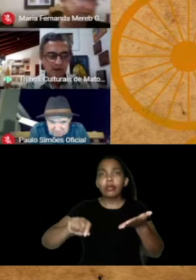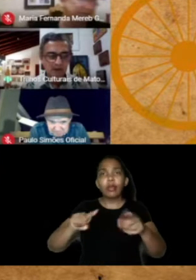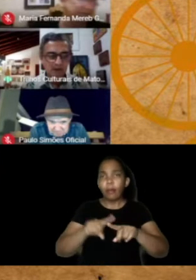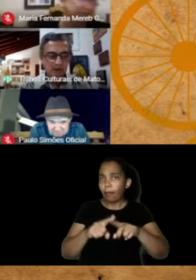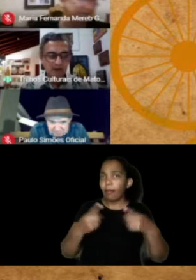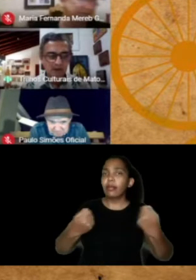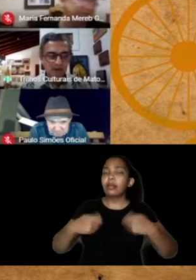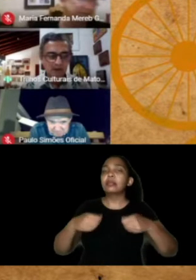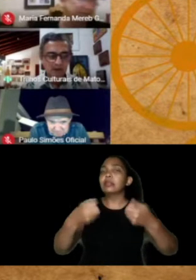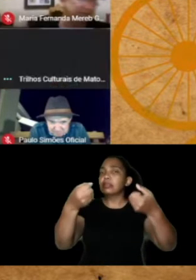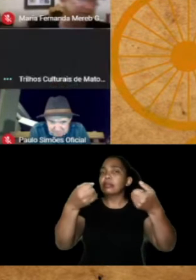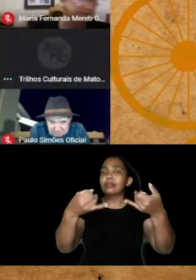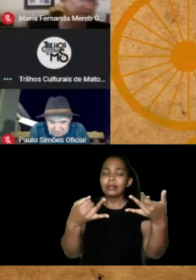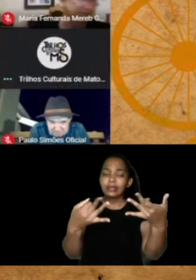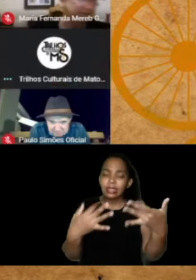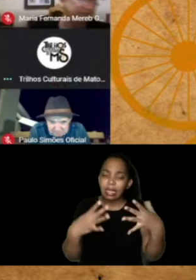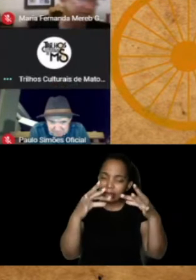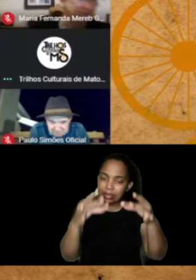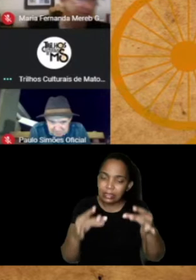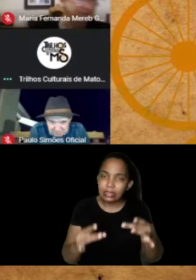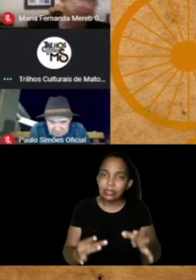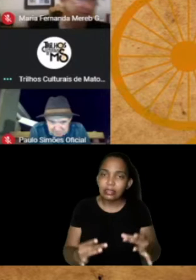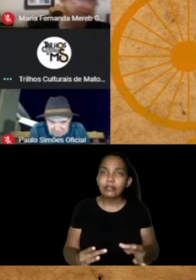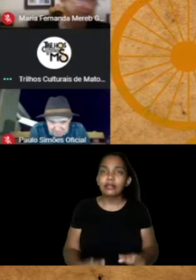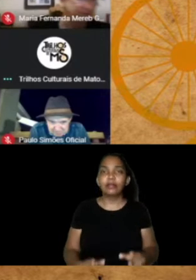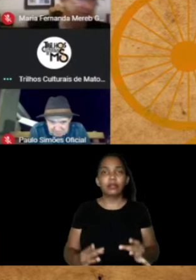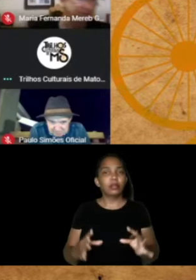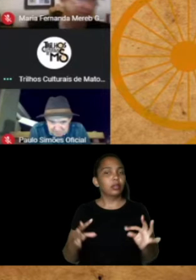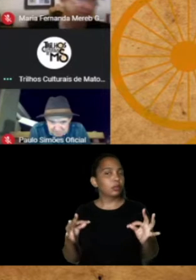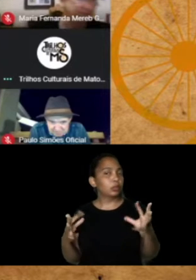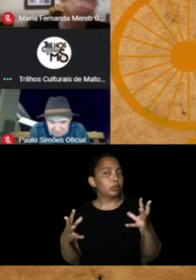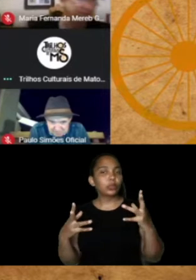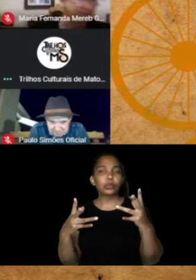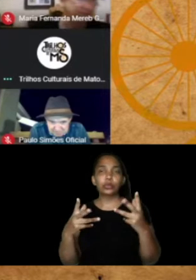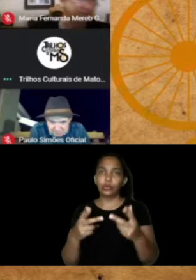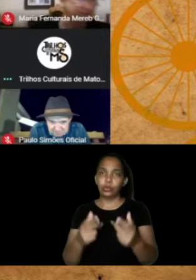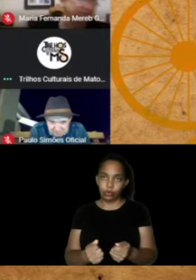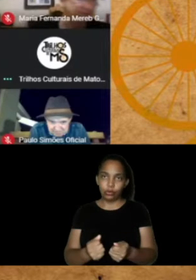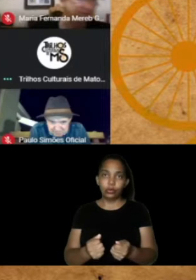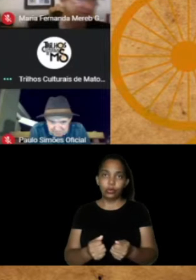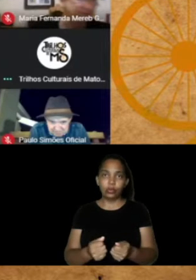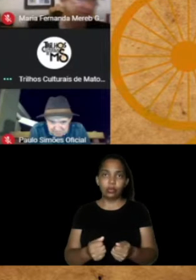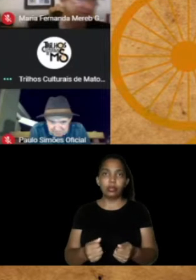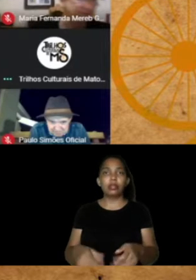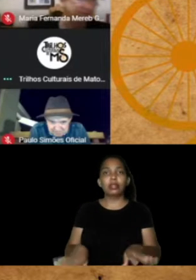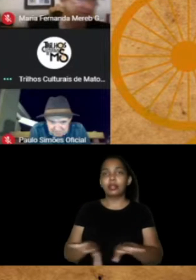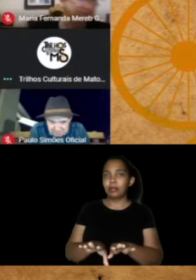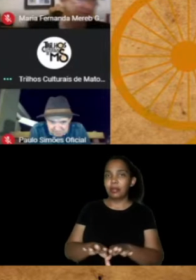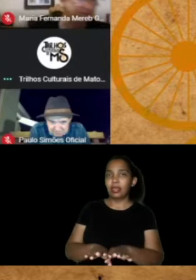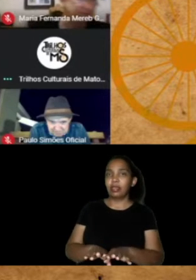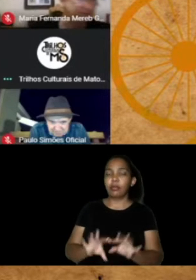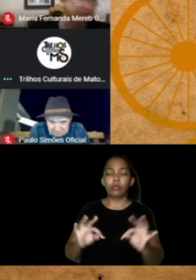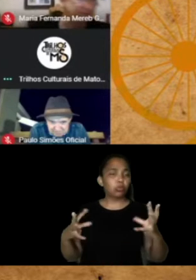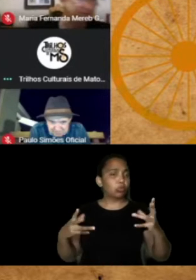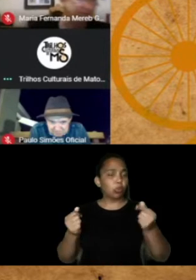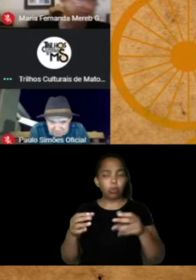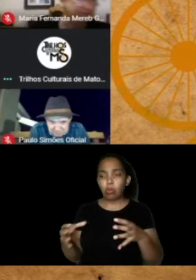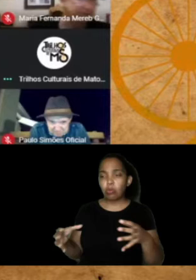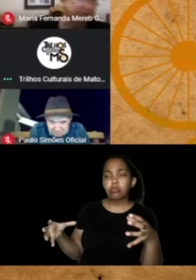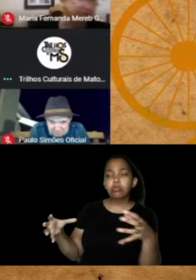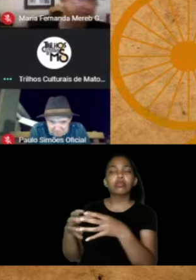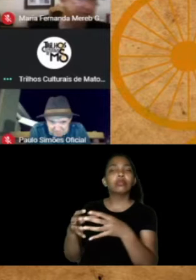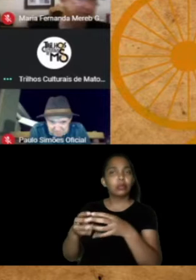contada, com certeza, pelos caçadores, pelos ferroviários, que seriam os leões aqui, né? Os leões é que tem que contar as suas